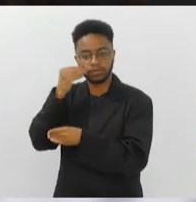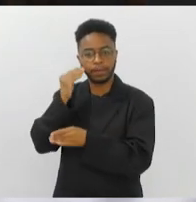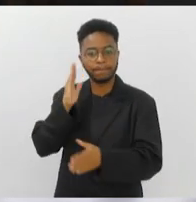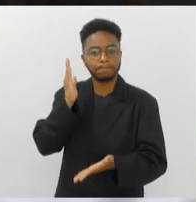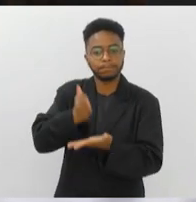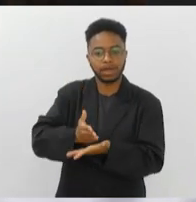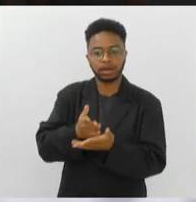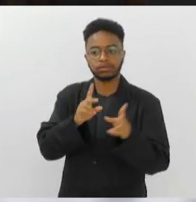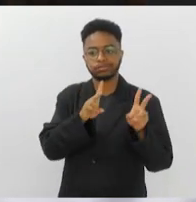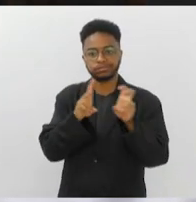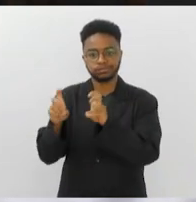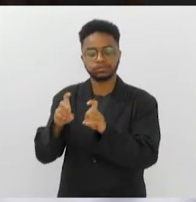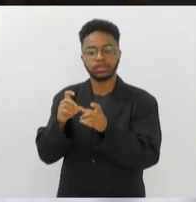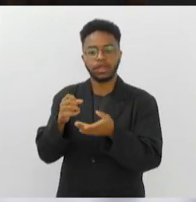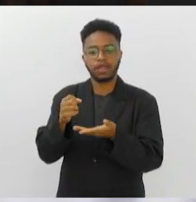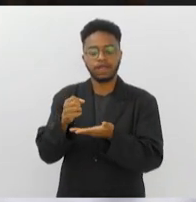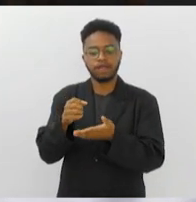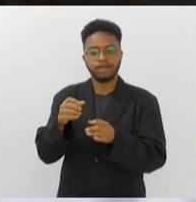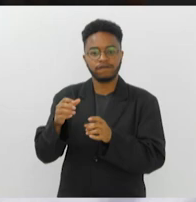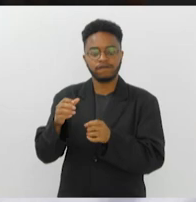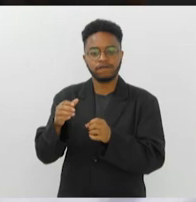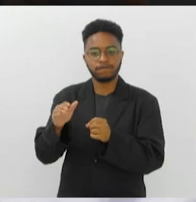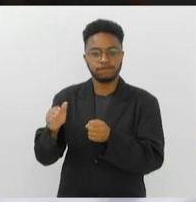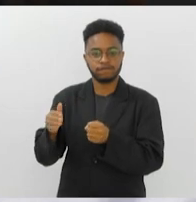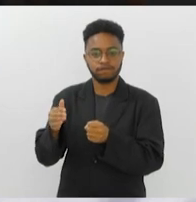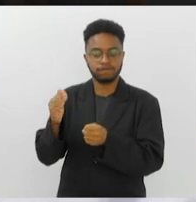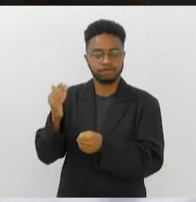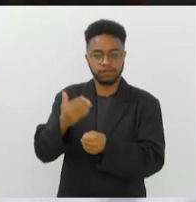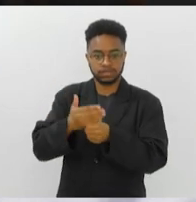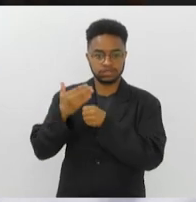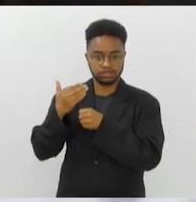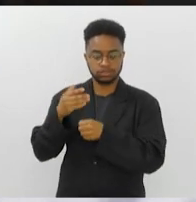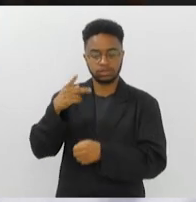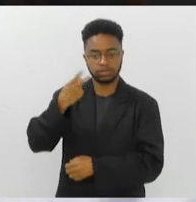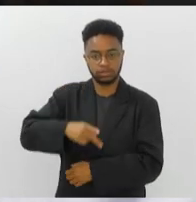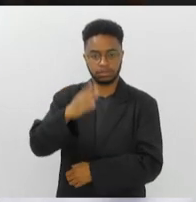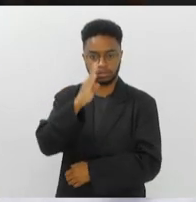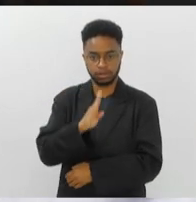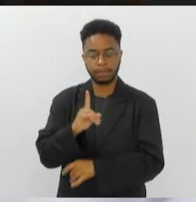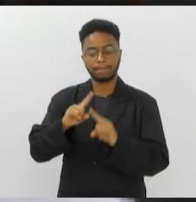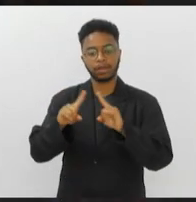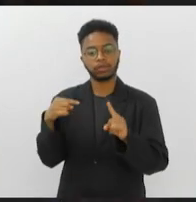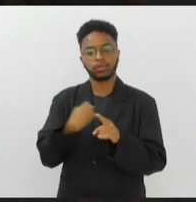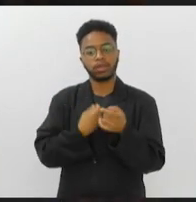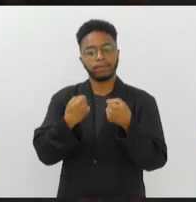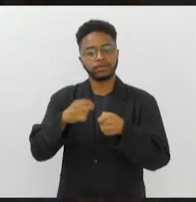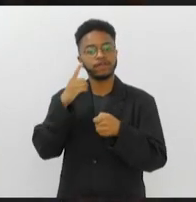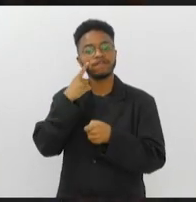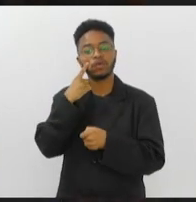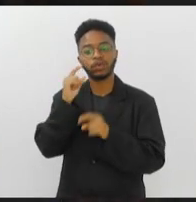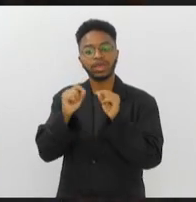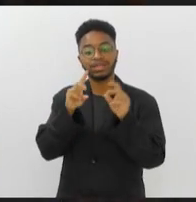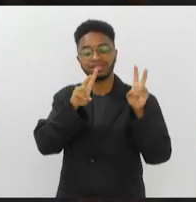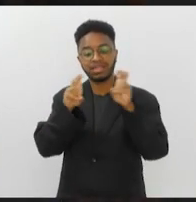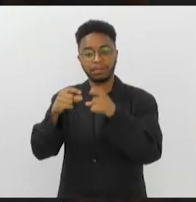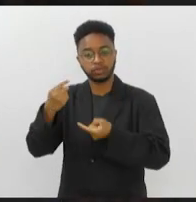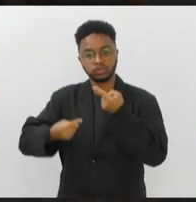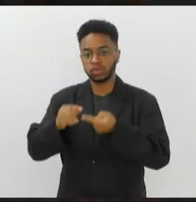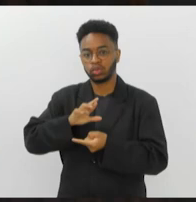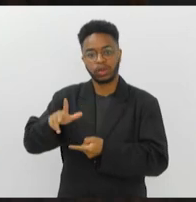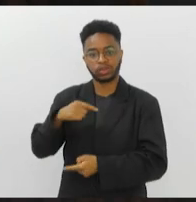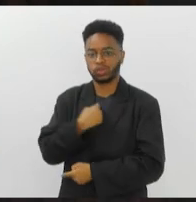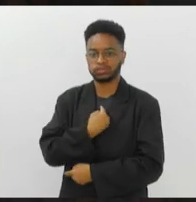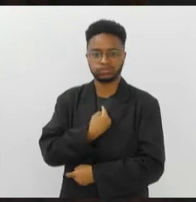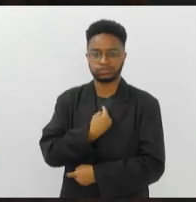de fascistização do Estado brasileiro, a gente tem que saber olhar e ver. A agenda que está em discussão ainda não é a nossa.